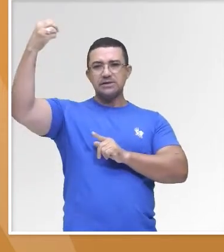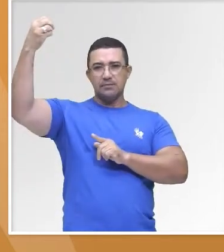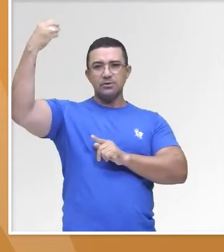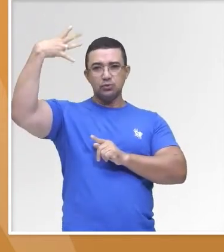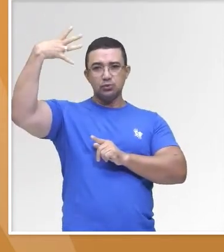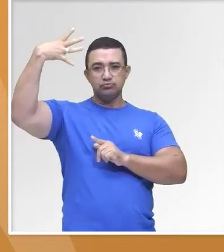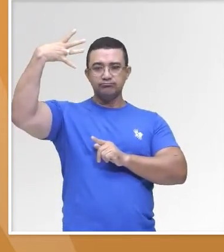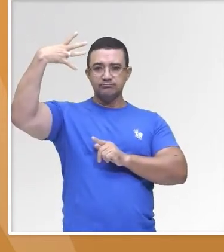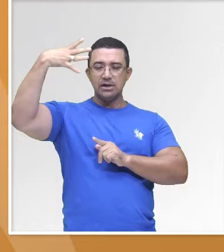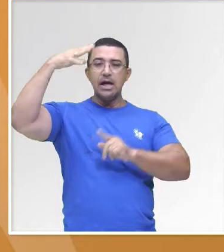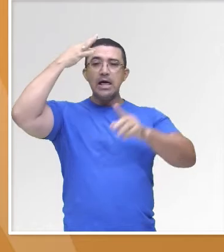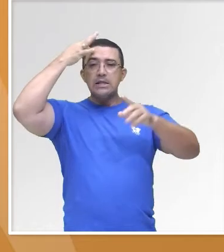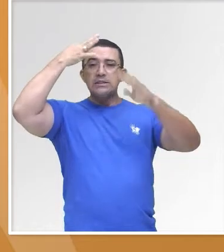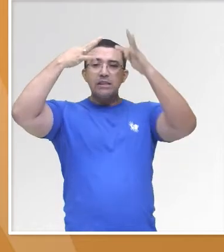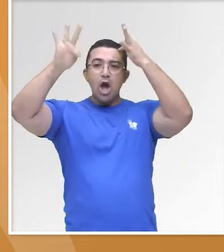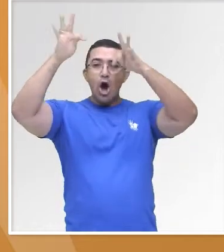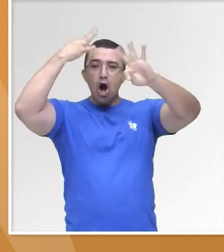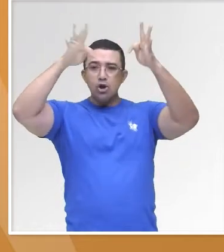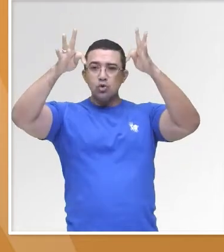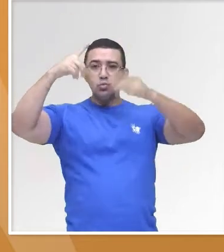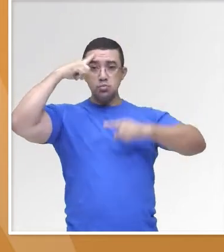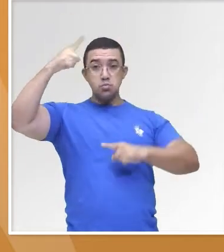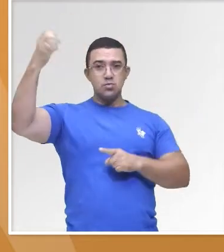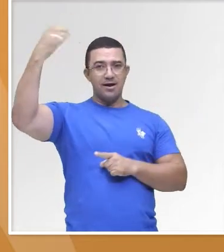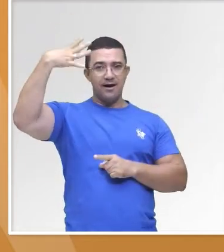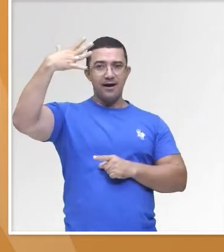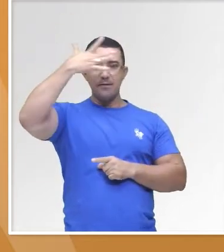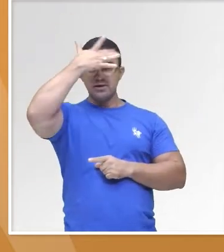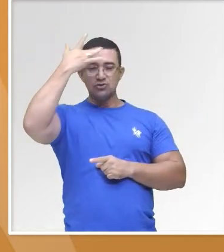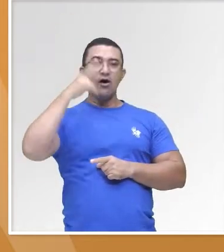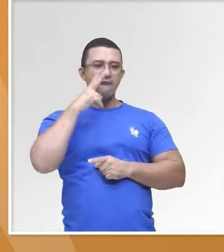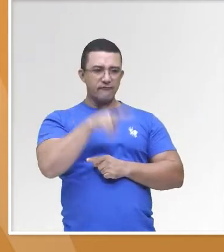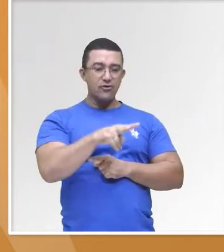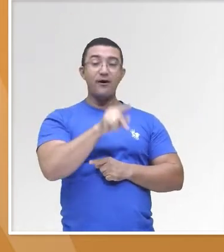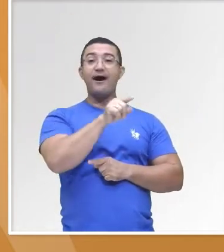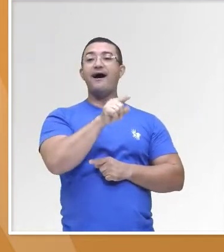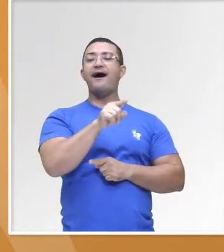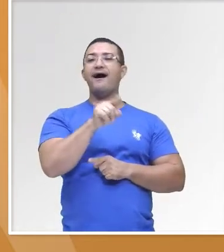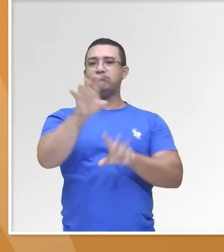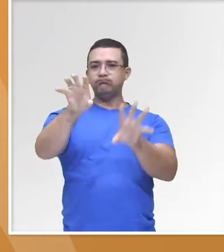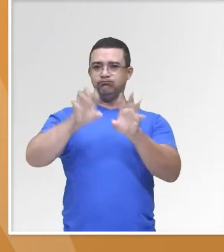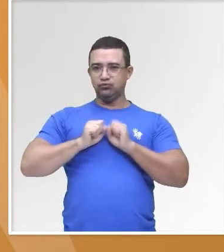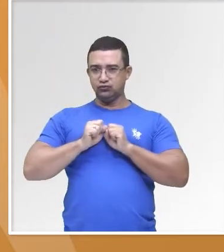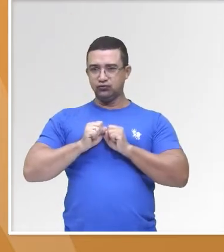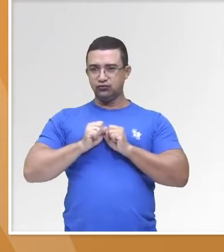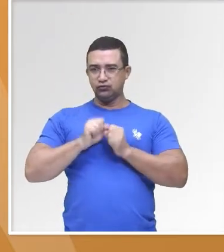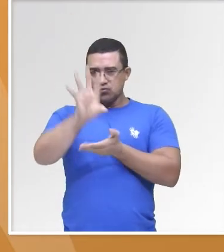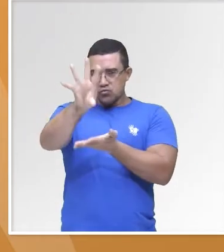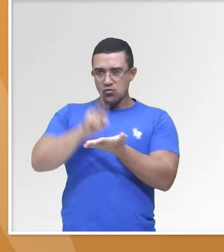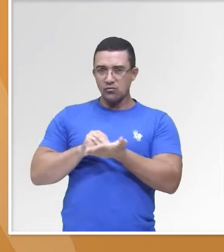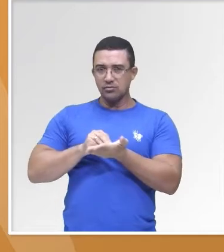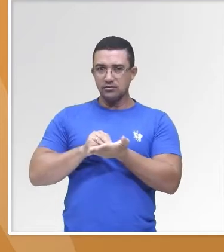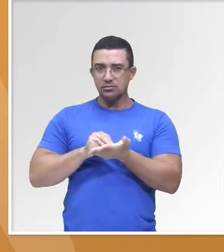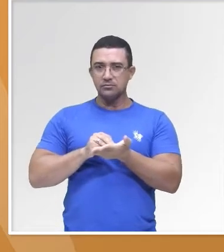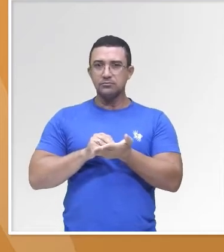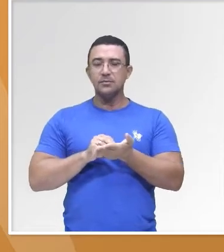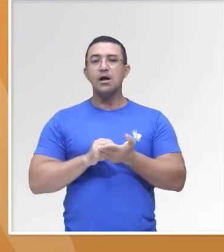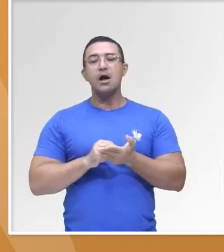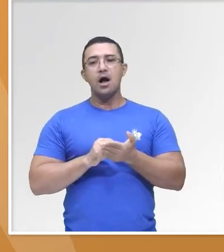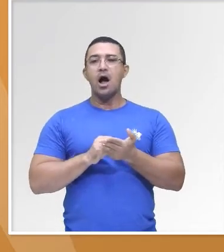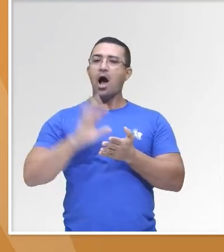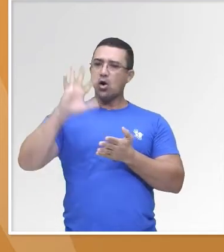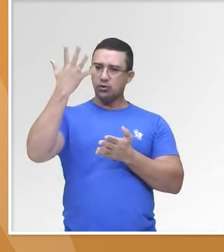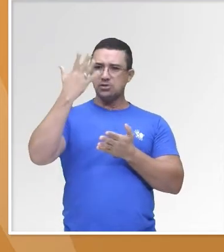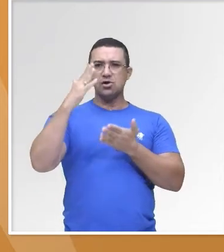foram ouvidos por alguém. Olha que interessante. O fenômeno ocorreu em certas monarquias